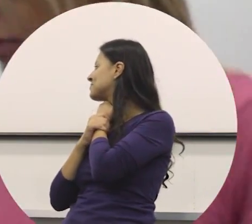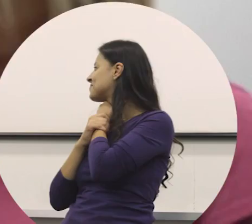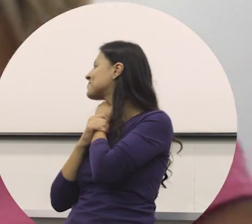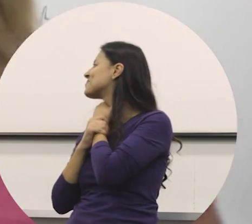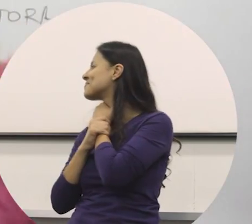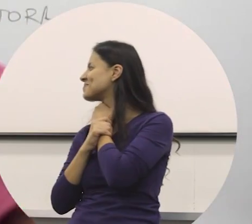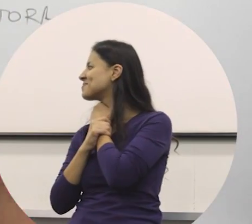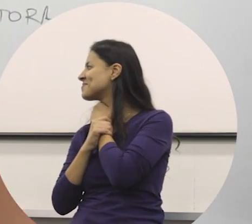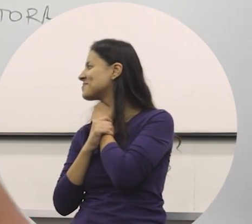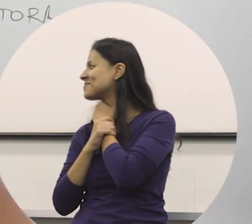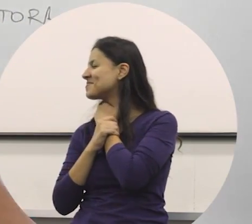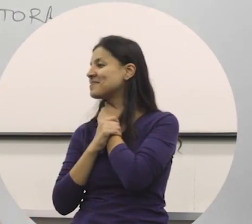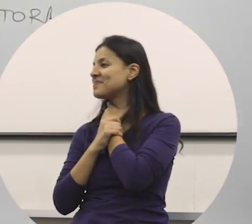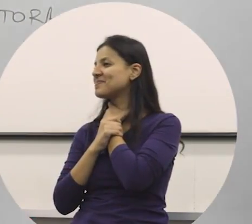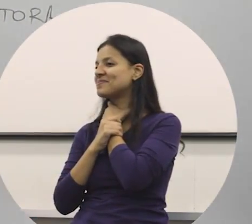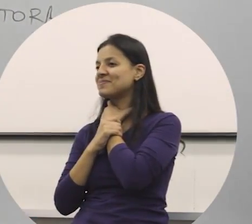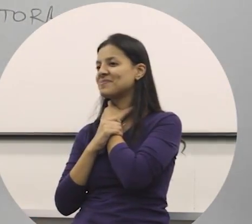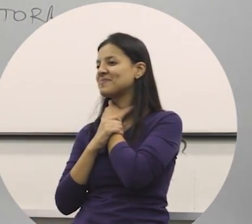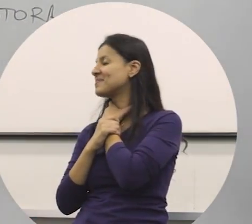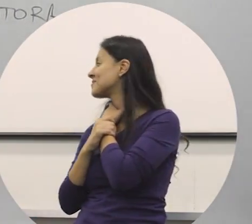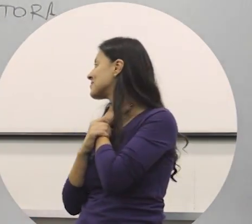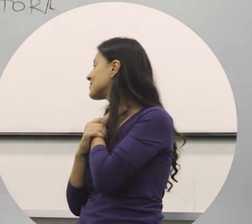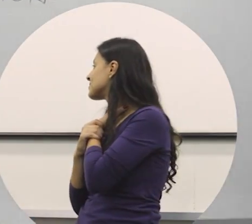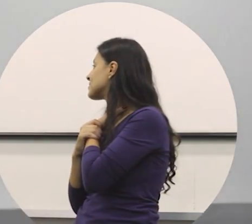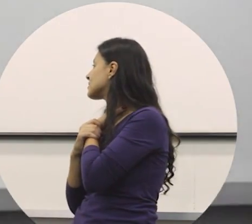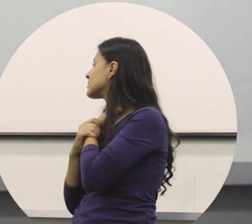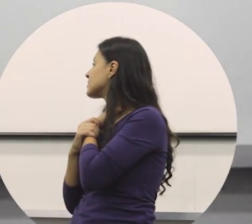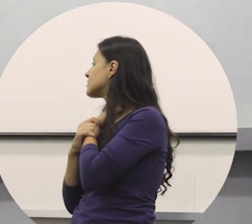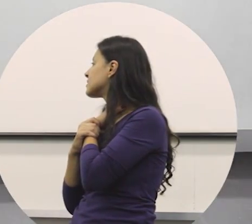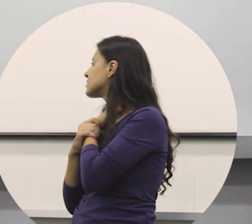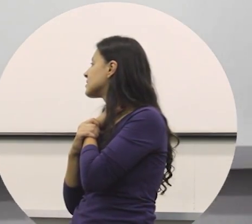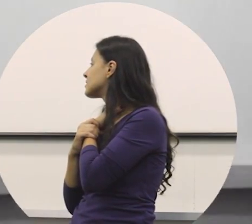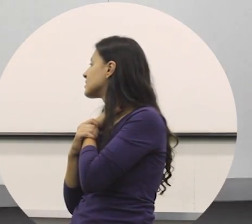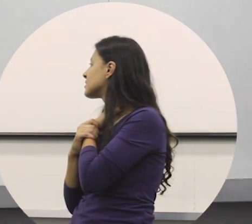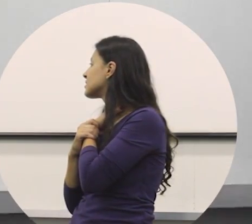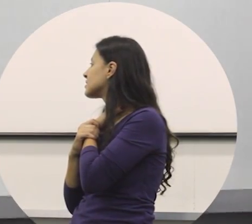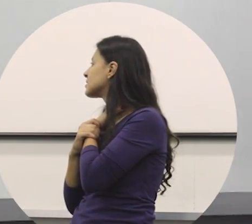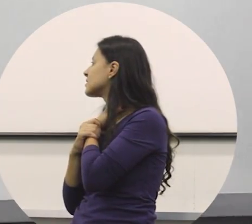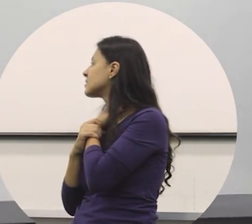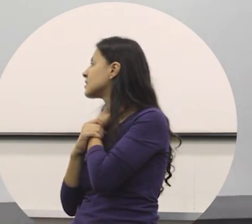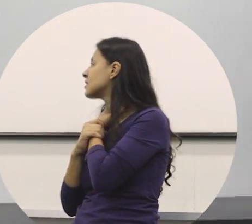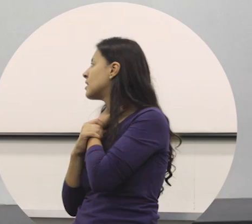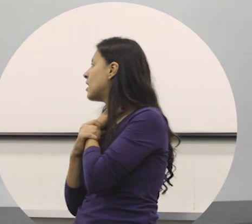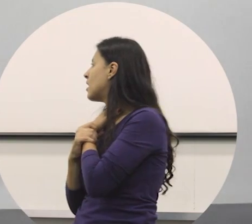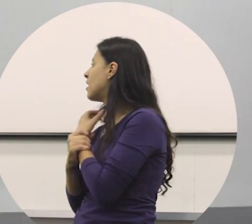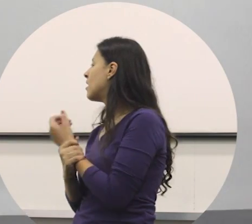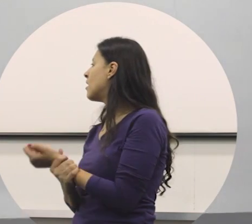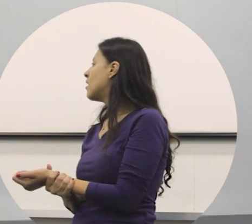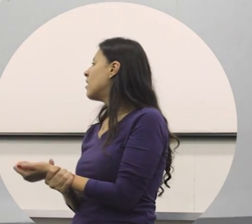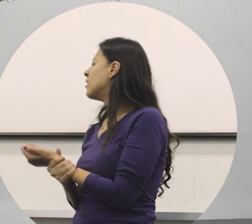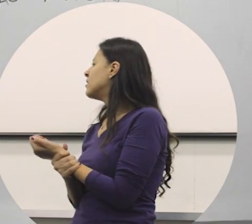É. Tá ótimo.